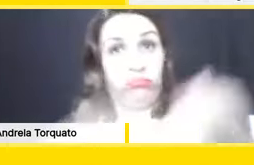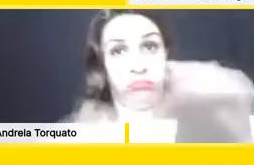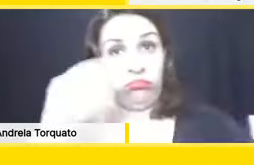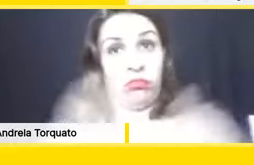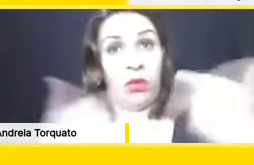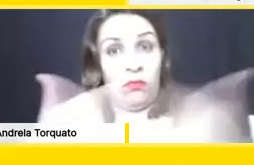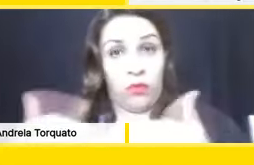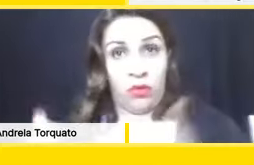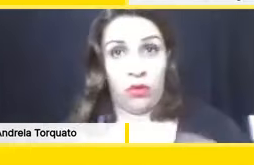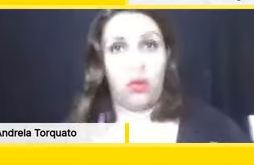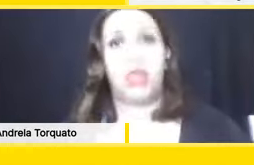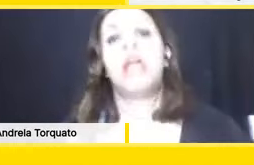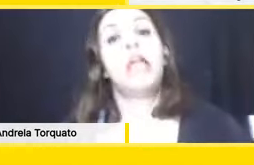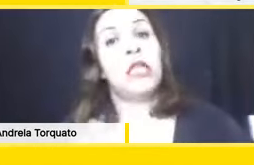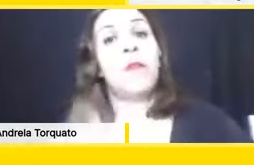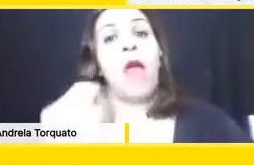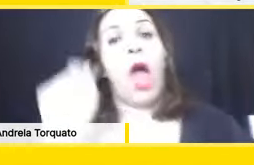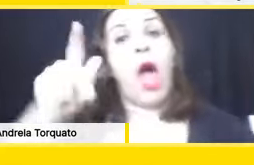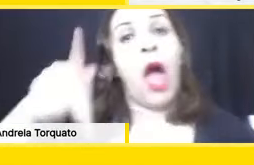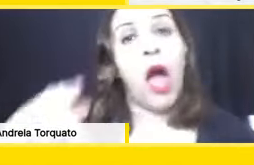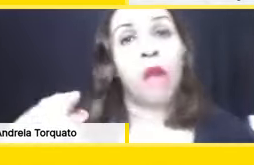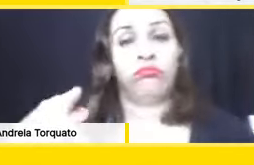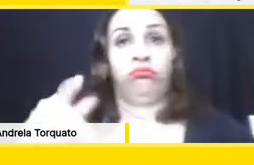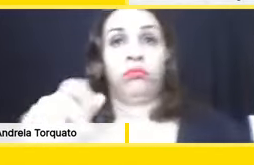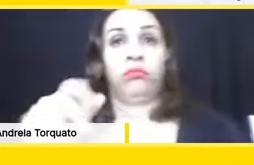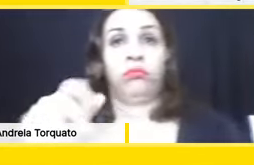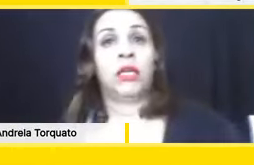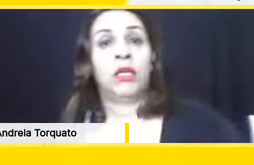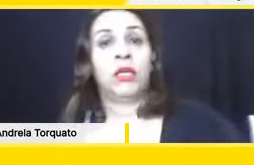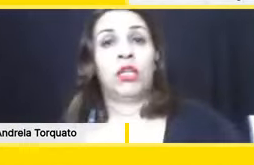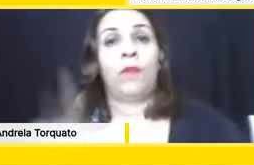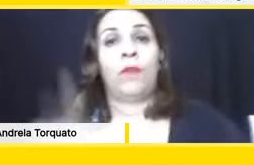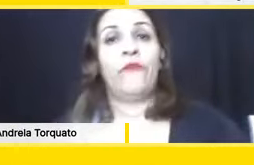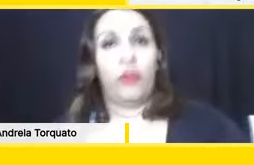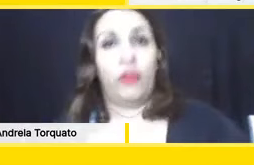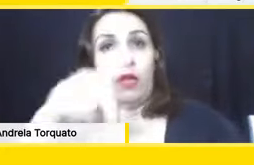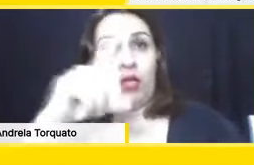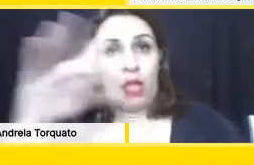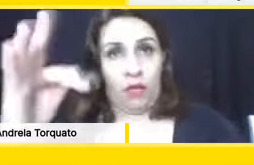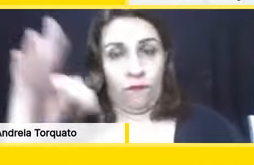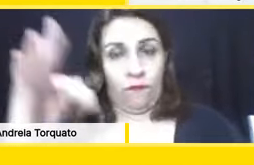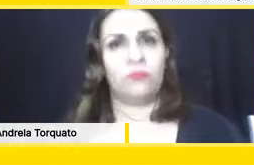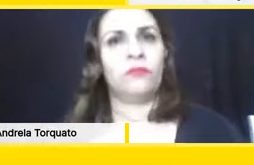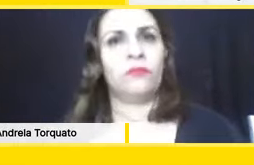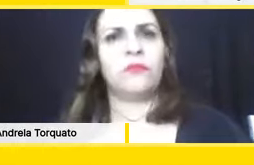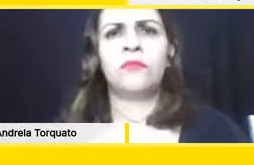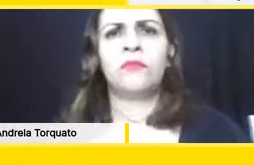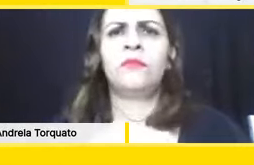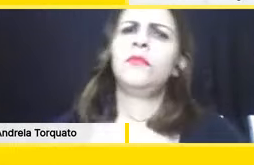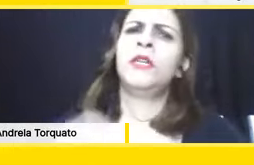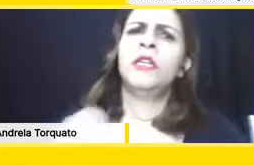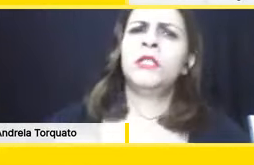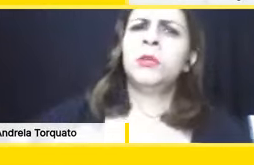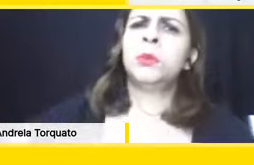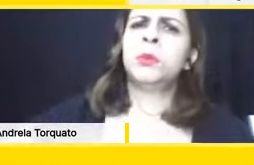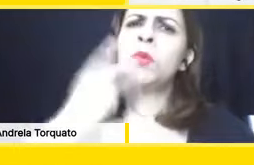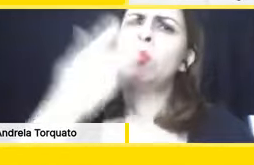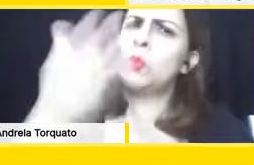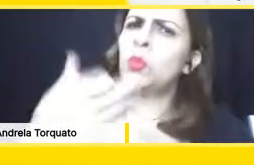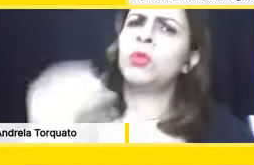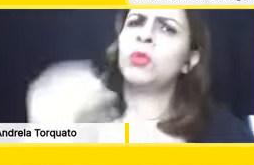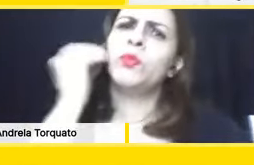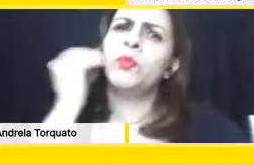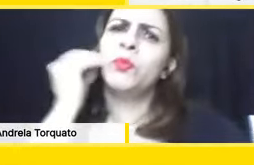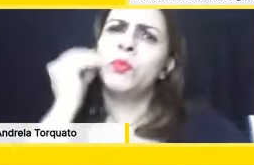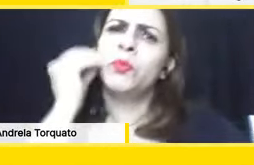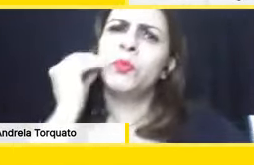ativos, inativos e pensionistas do Distrito Federal. Deputado, fala um pouco do senhor, seu trabalho,